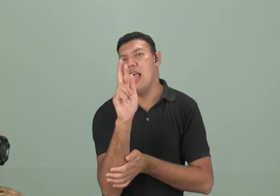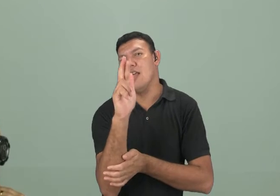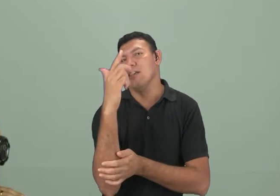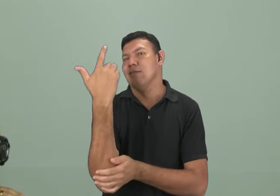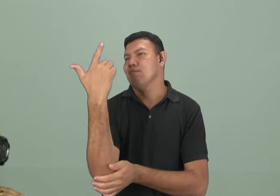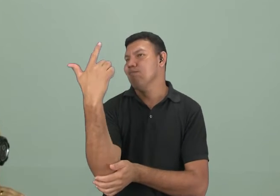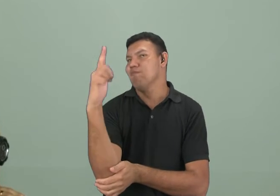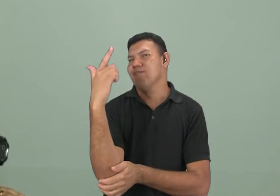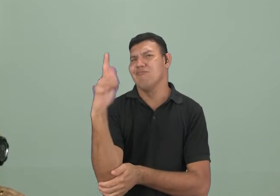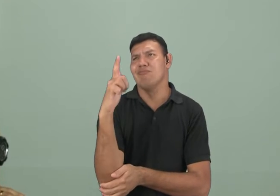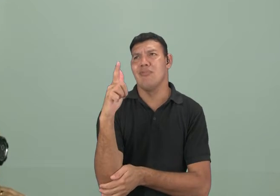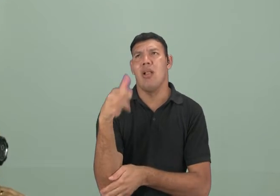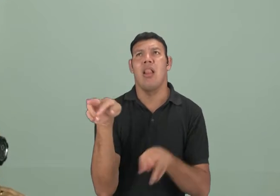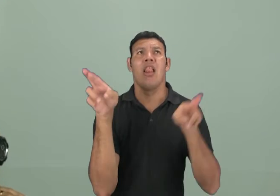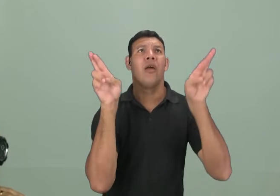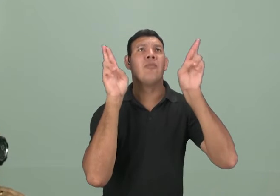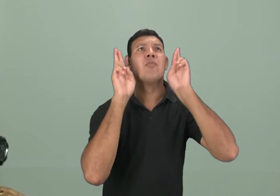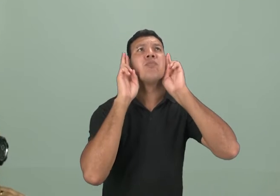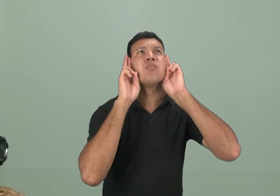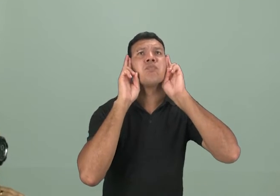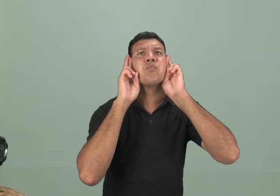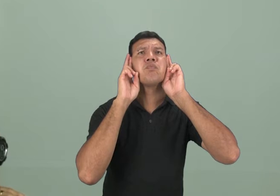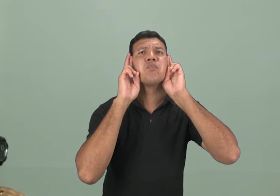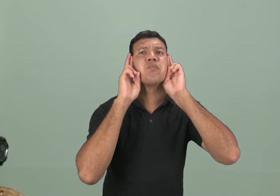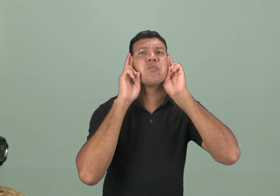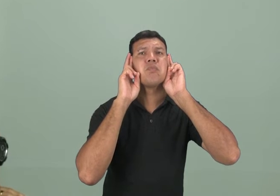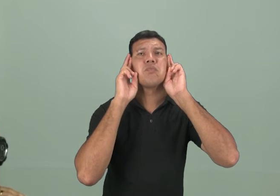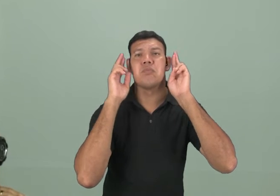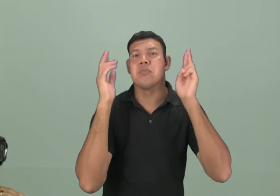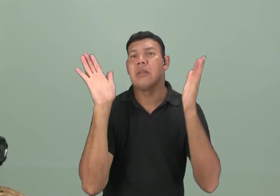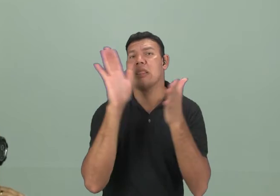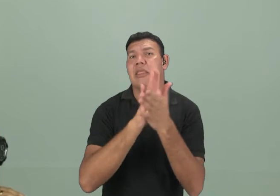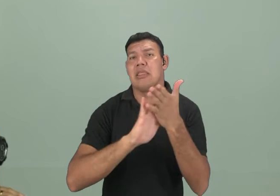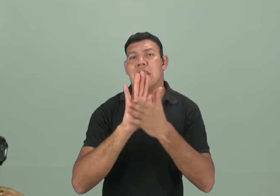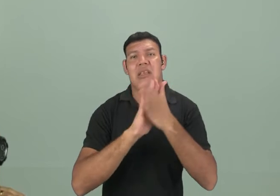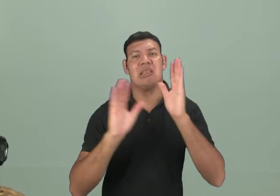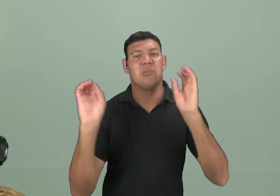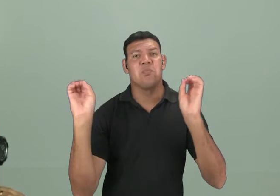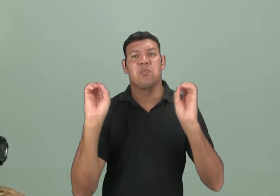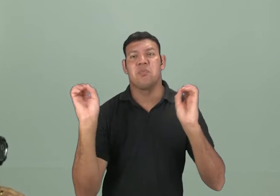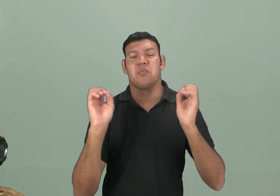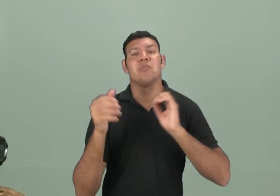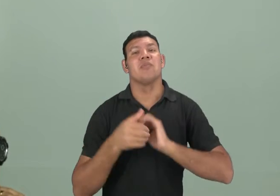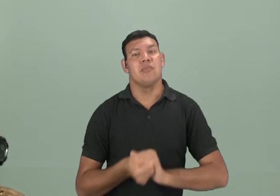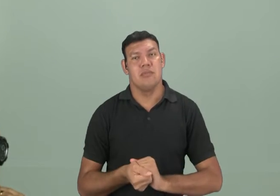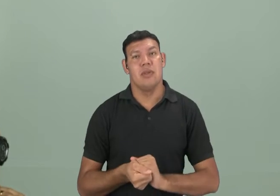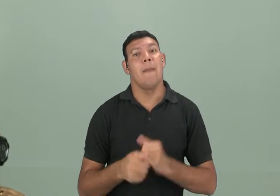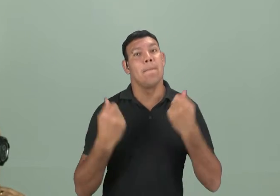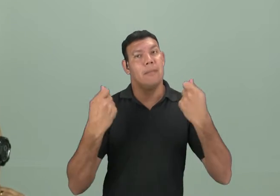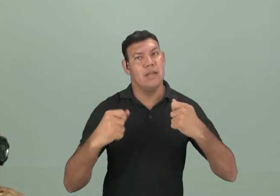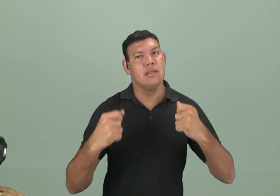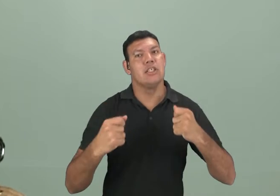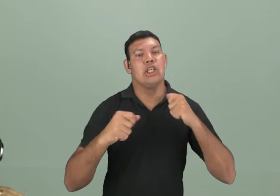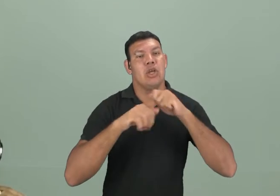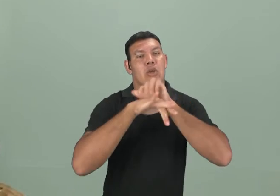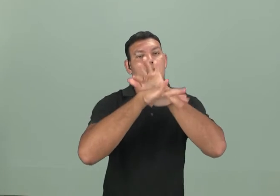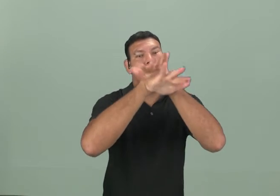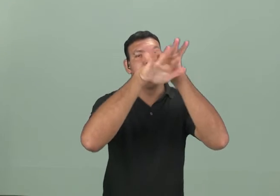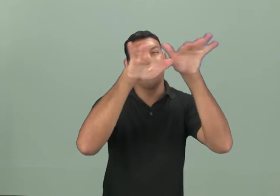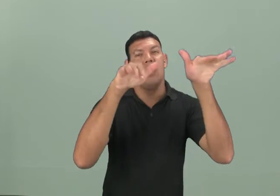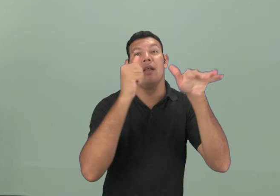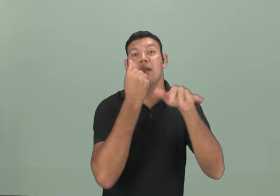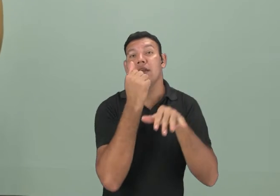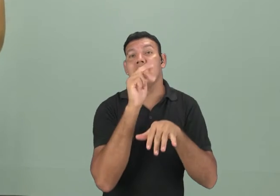ar, não é possível existir o som. O som, ele se propaga no ar.